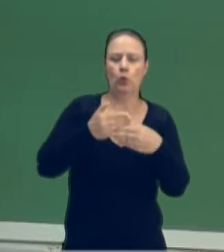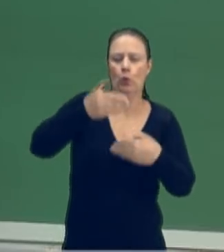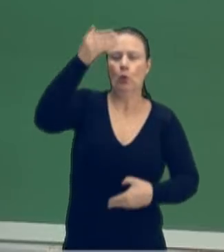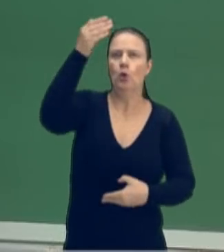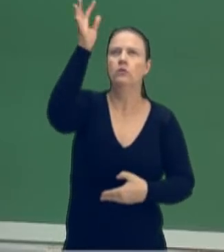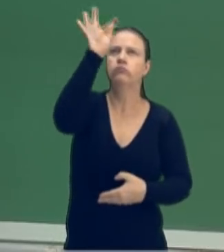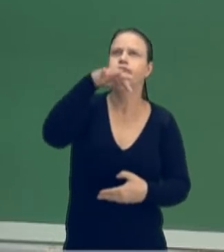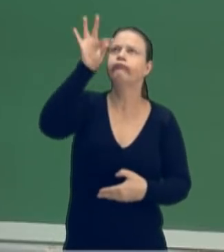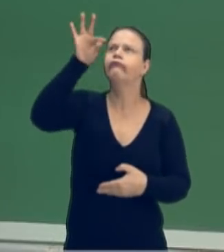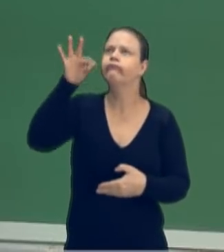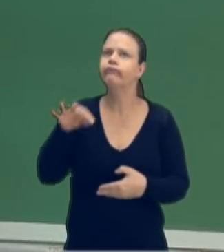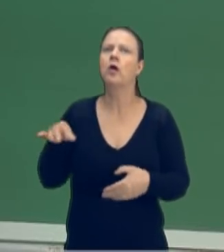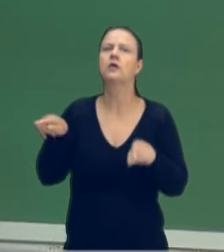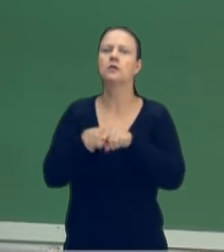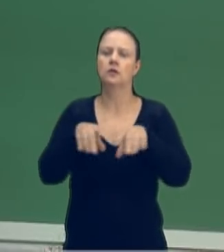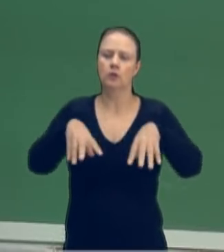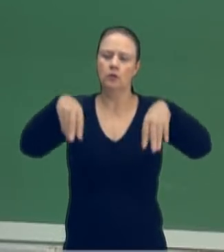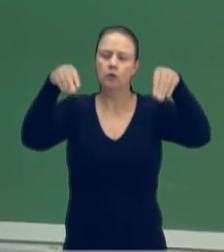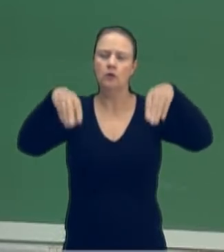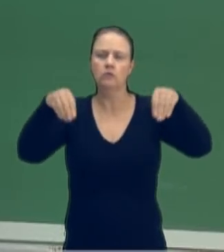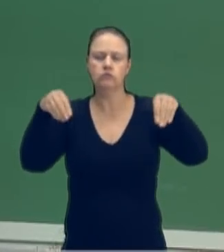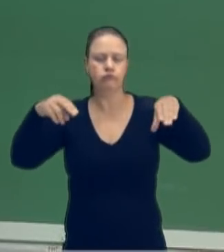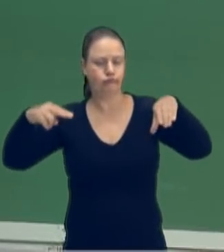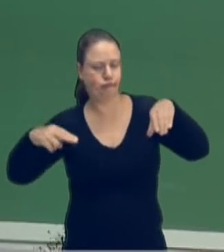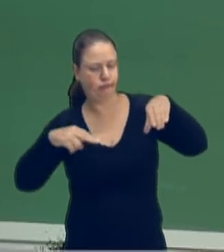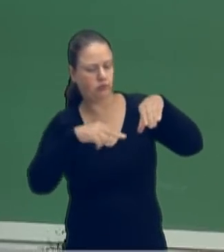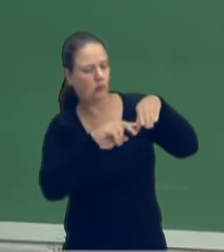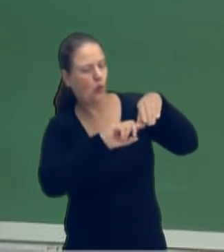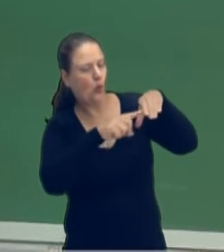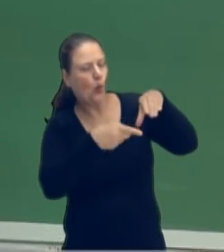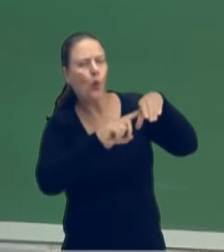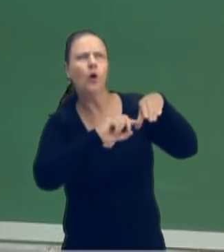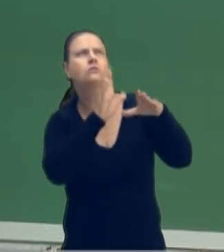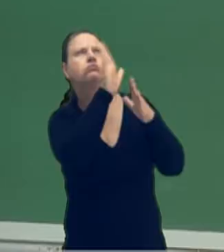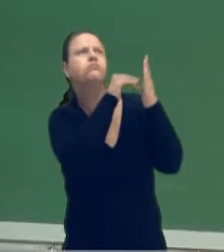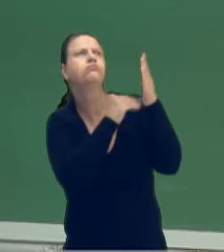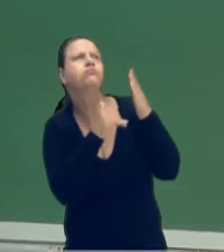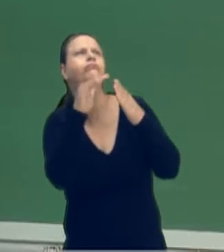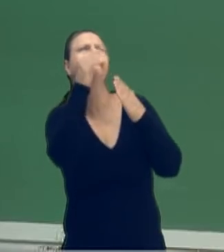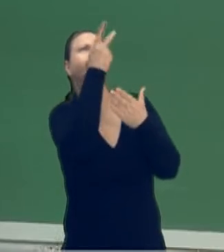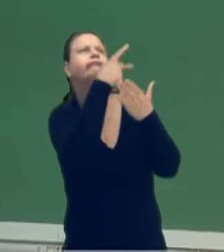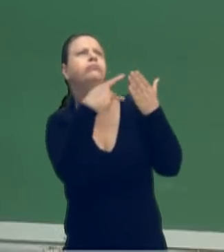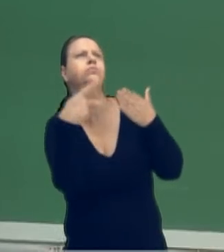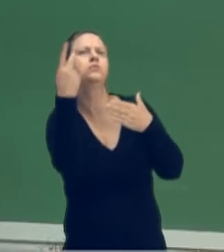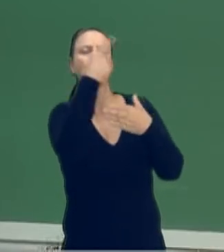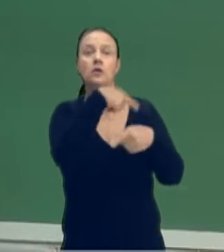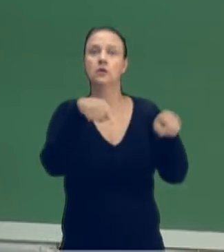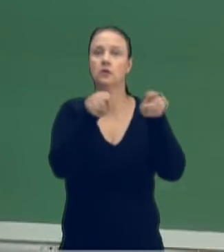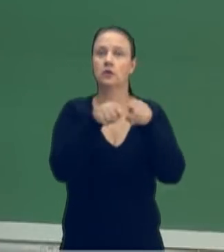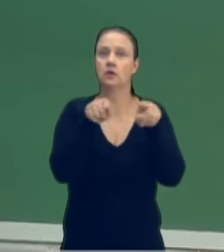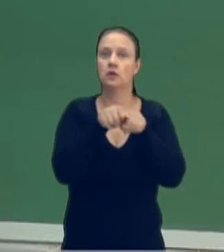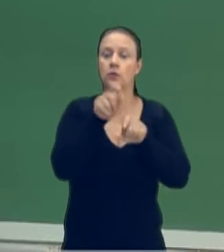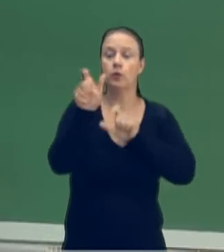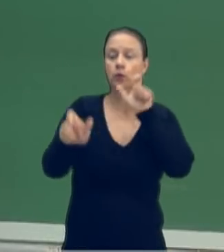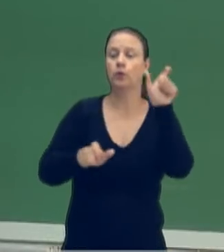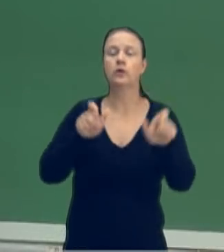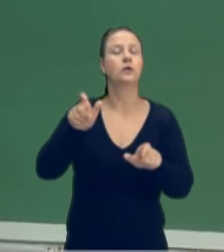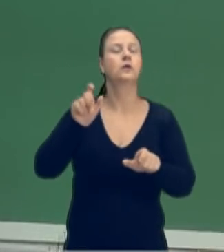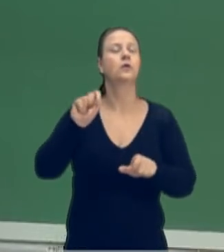de palácios, de tumbas para contar o momento, quem era o personagem, quem era a história daquele determinado